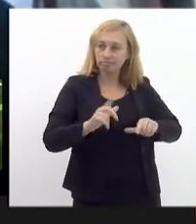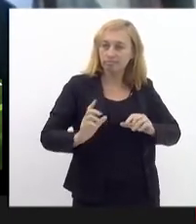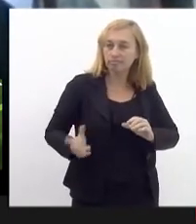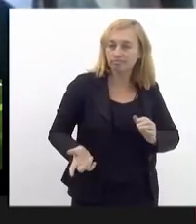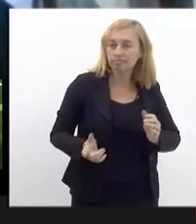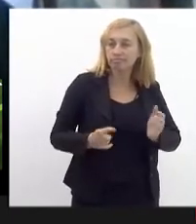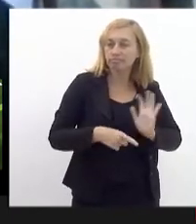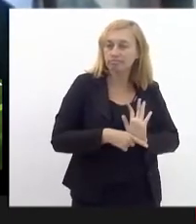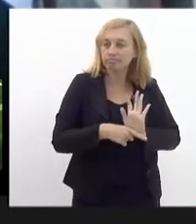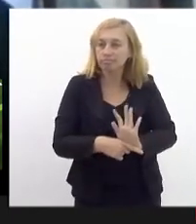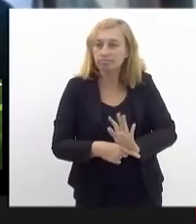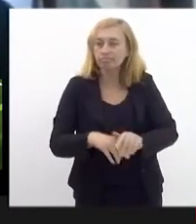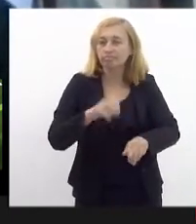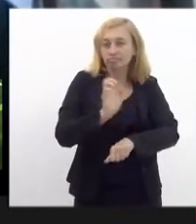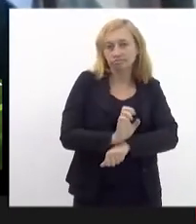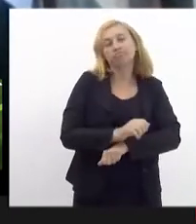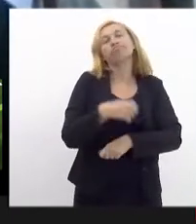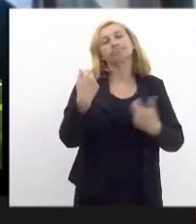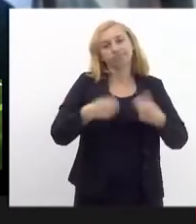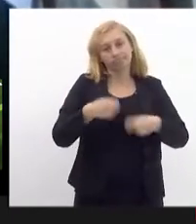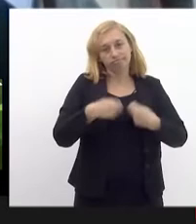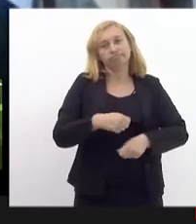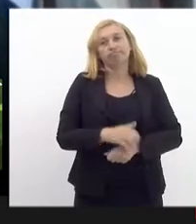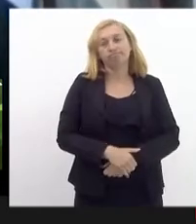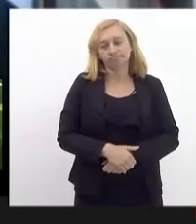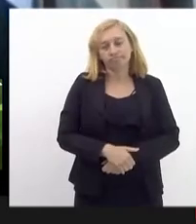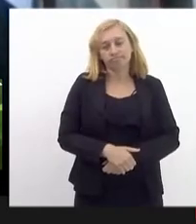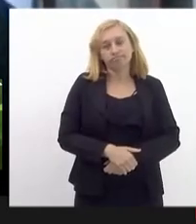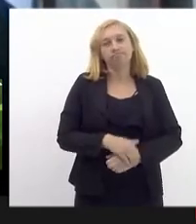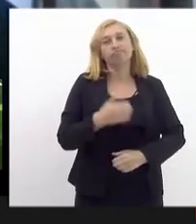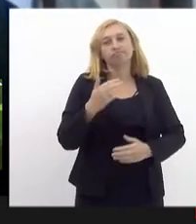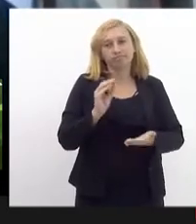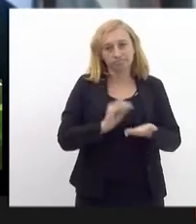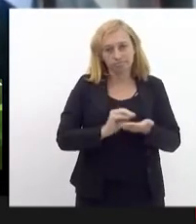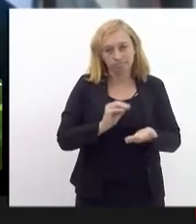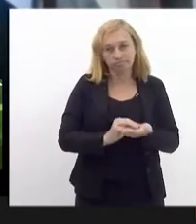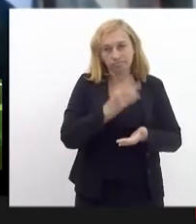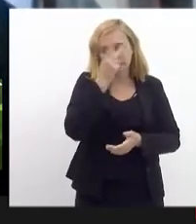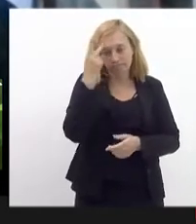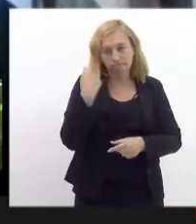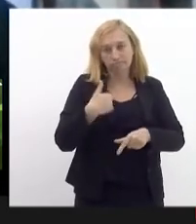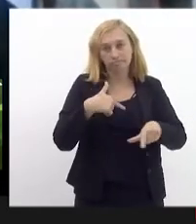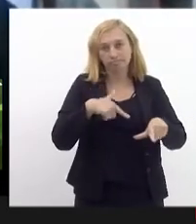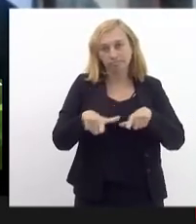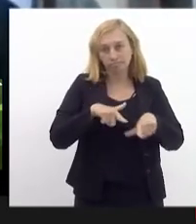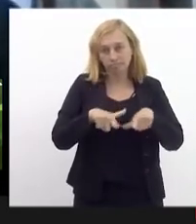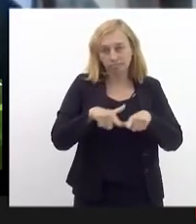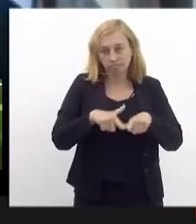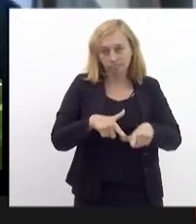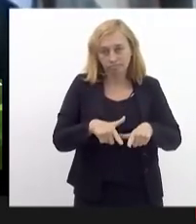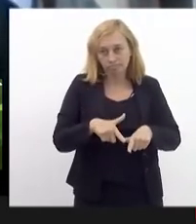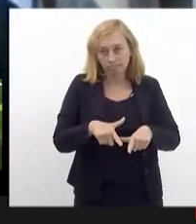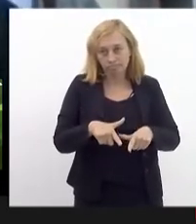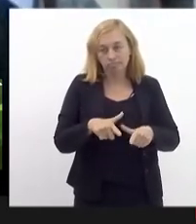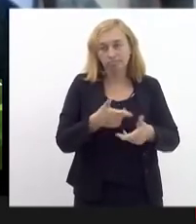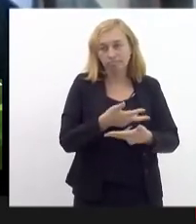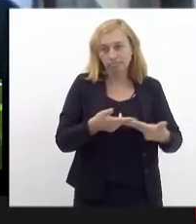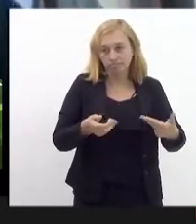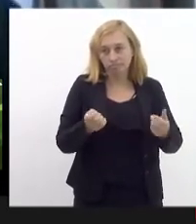Estado que precisa muito disso. Tem muito desemprego, muita carência e muito